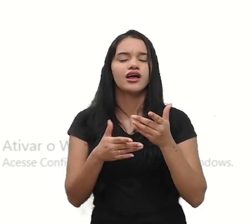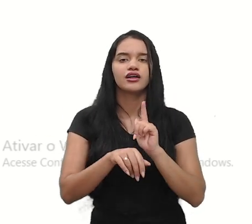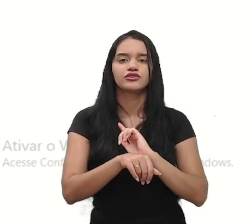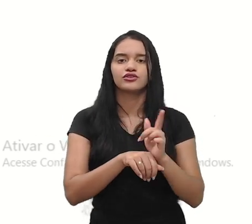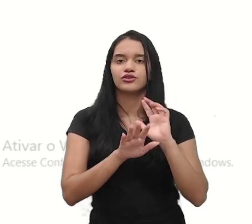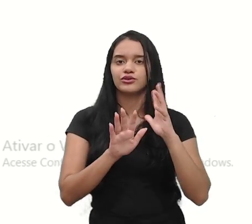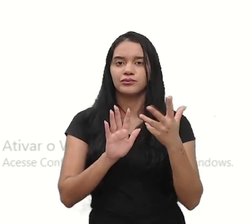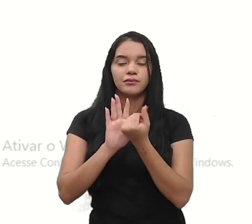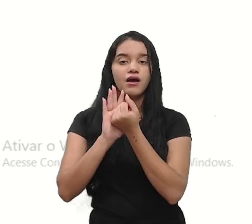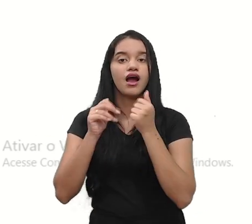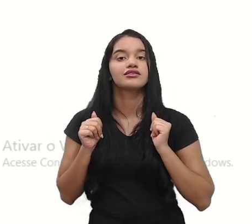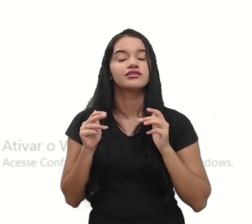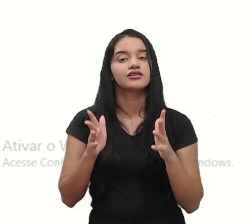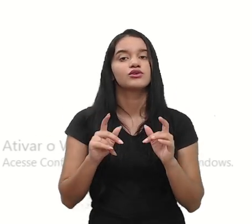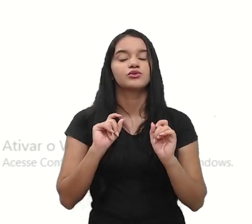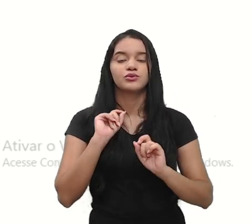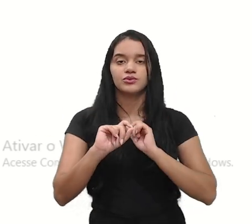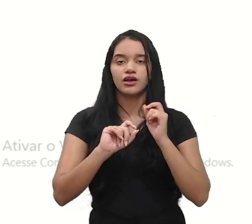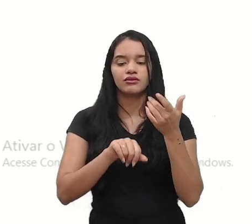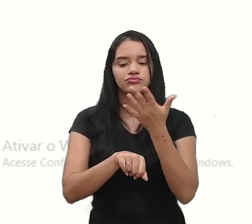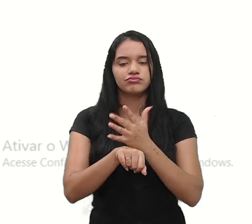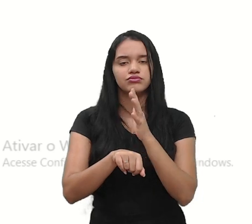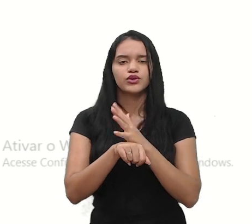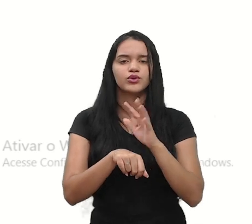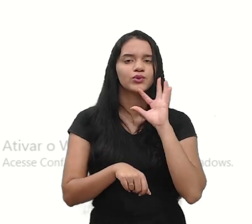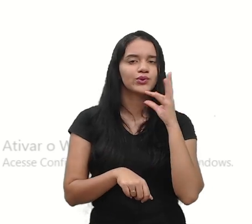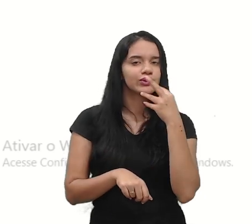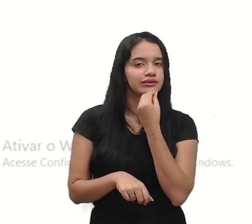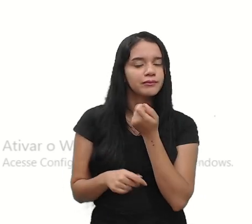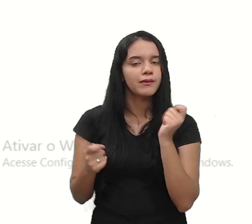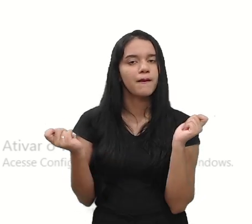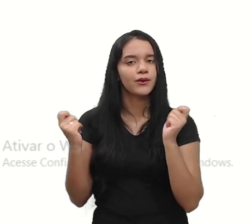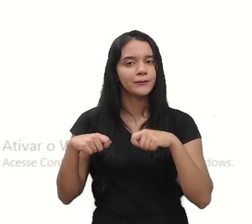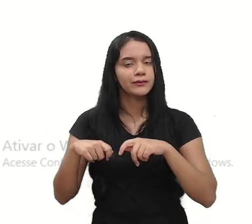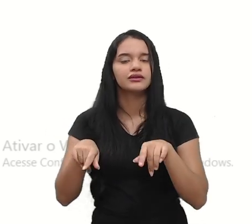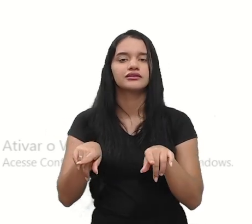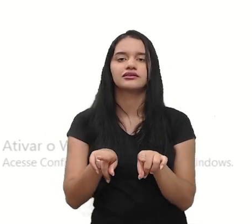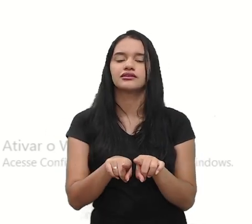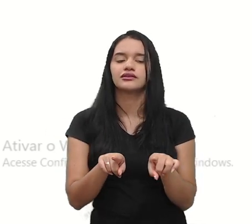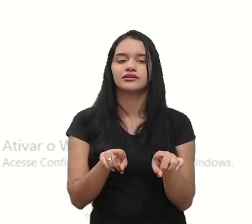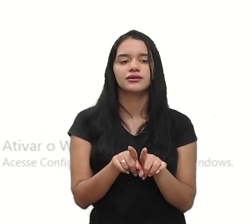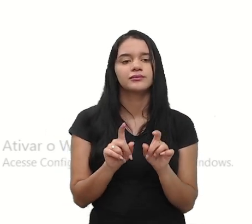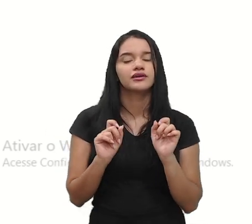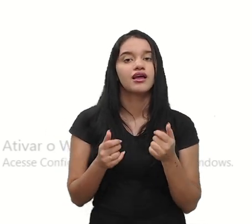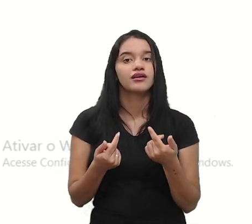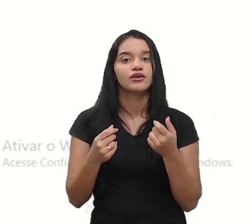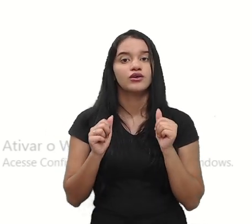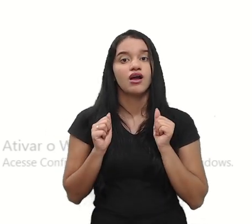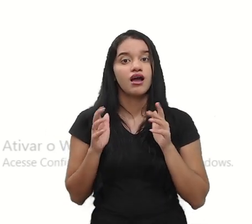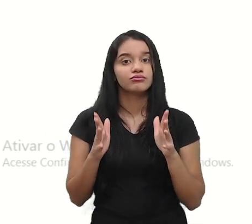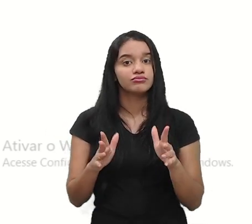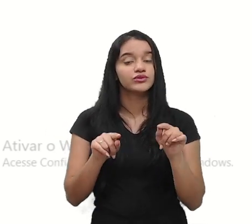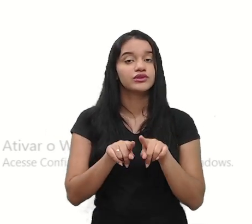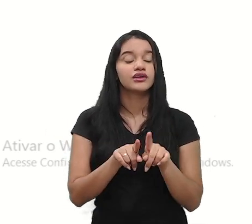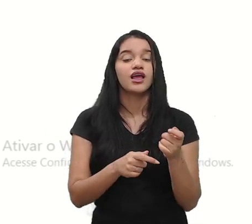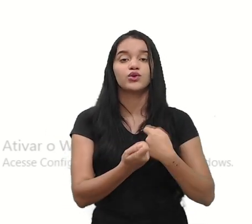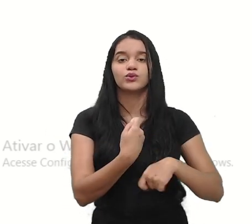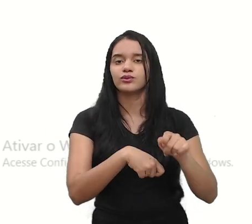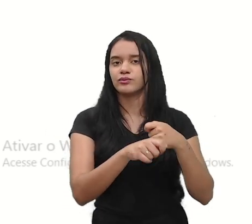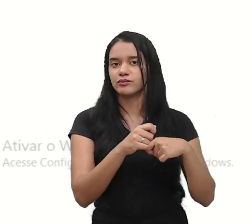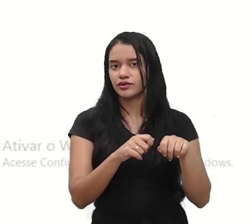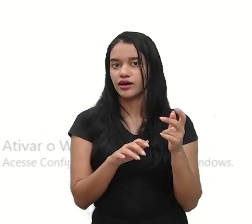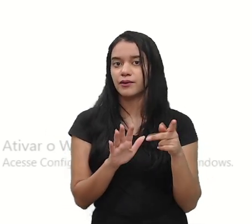Essas ações, quando executadas com conhecimento e competência, transcendem a mera dimensão econômica das